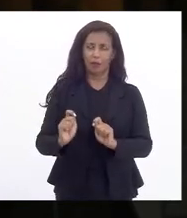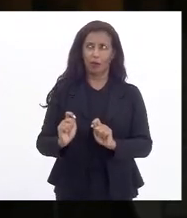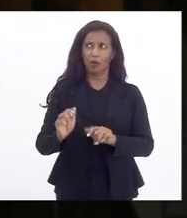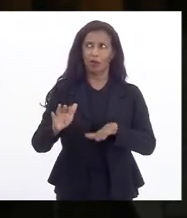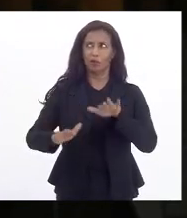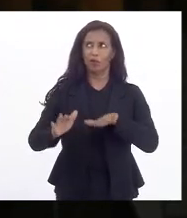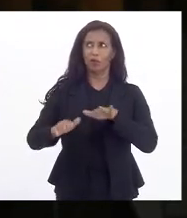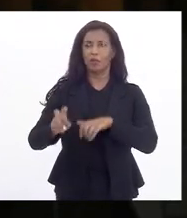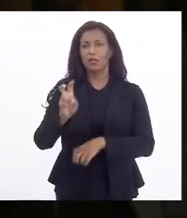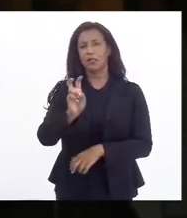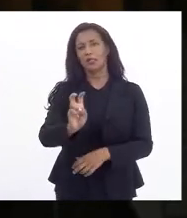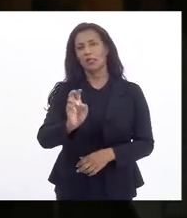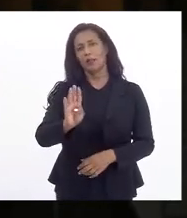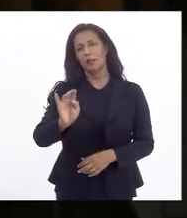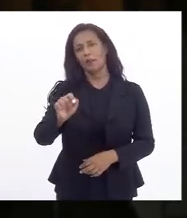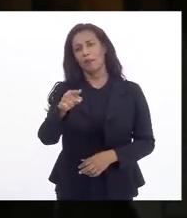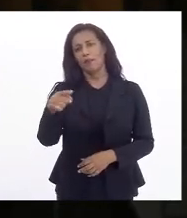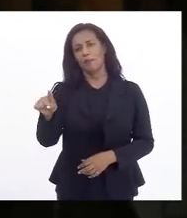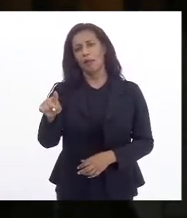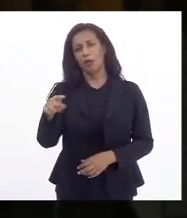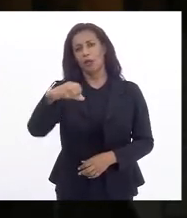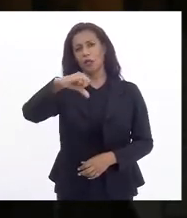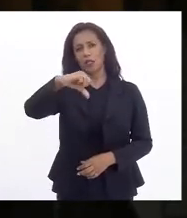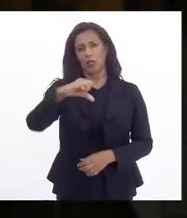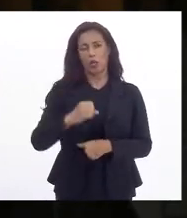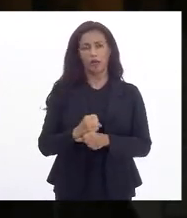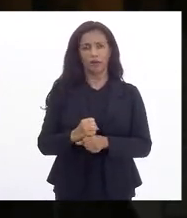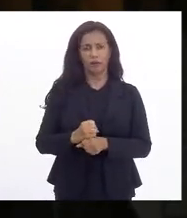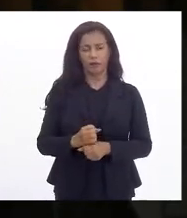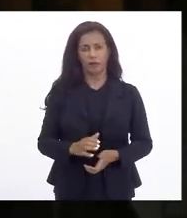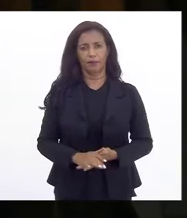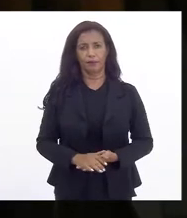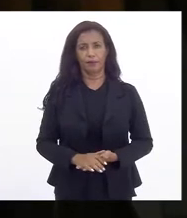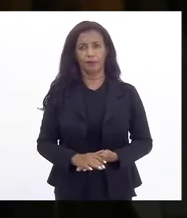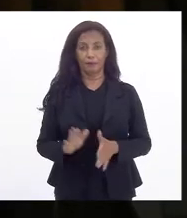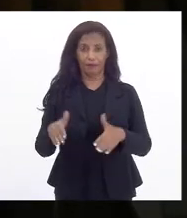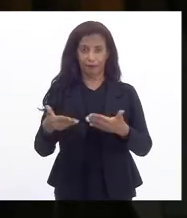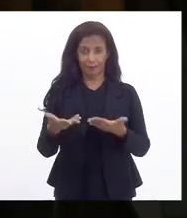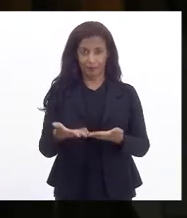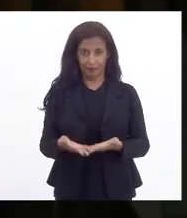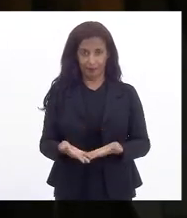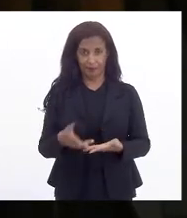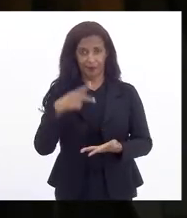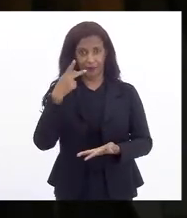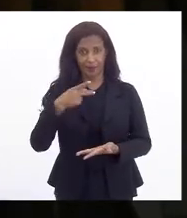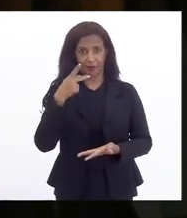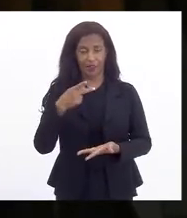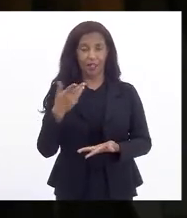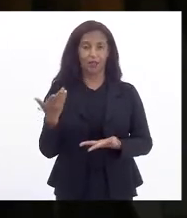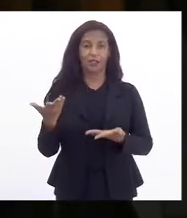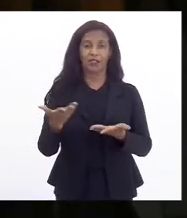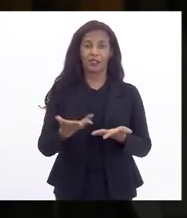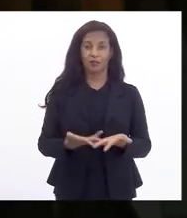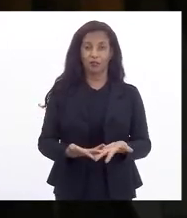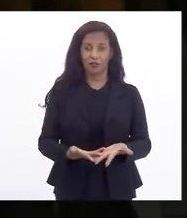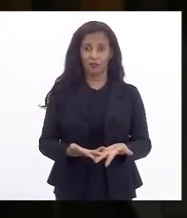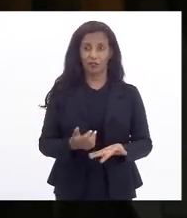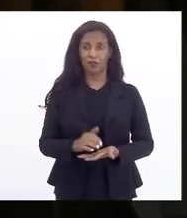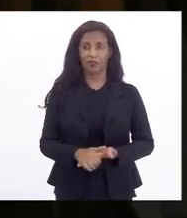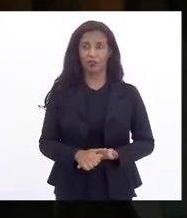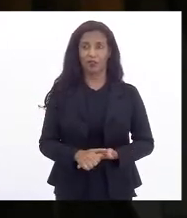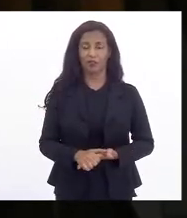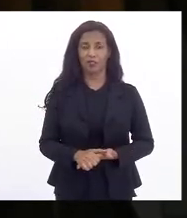montar mais de cinco milhões em nove anos assim posto estamos falando aqui